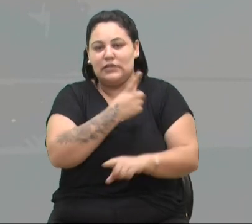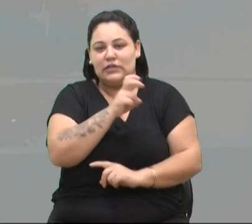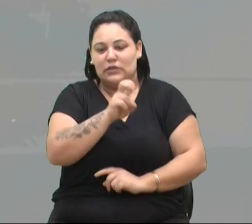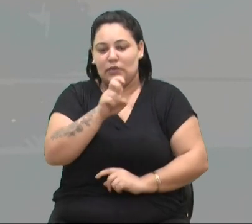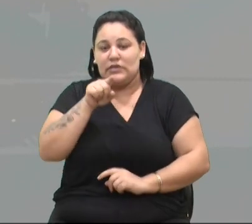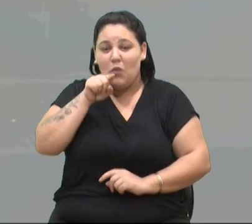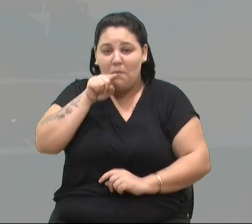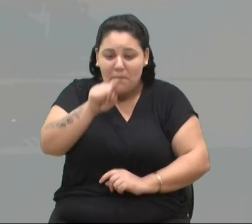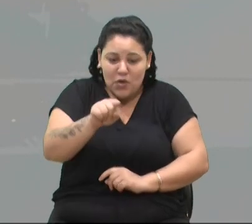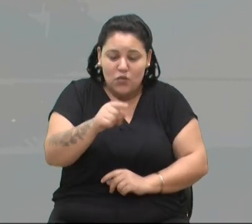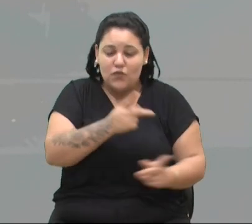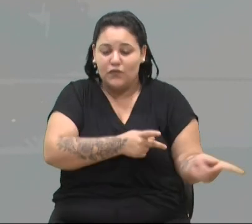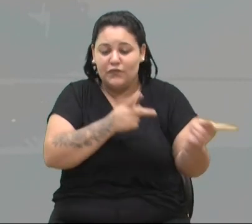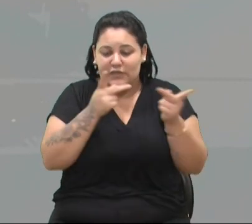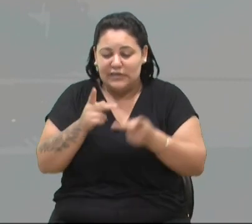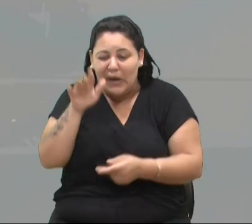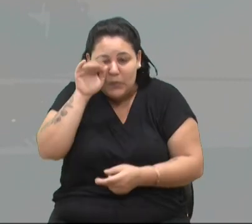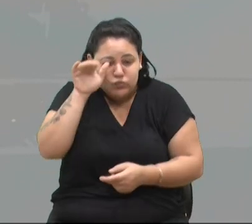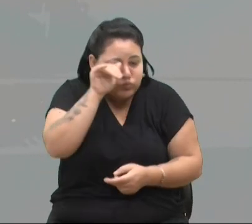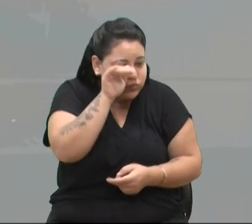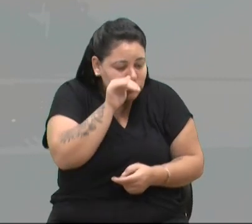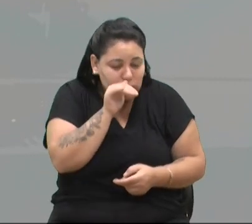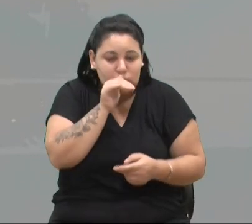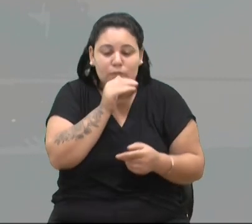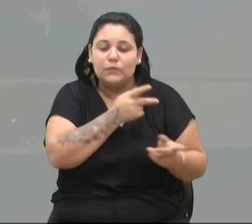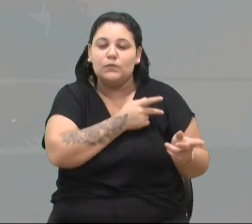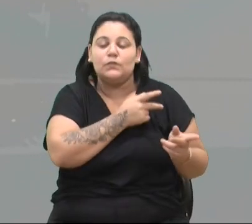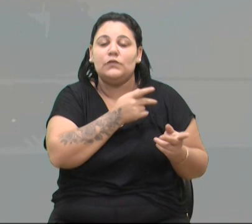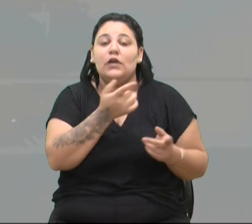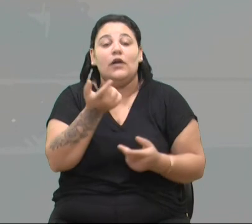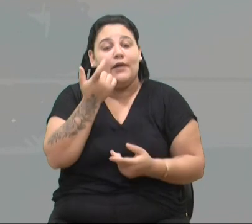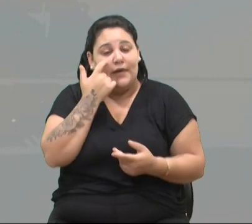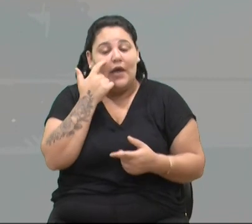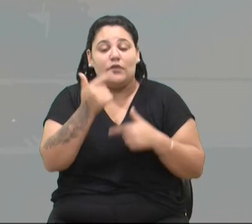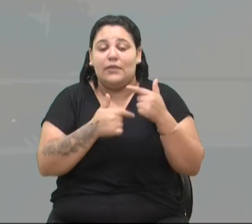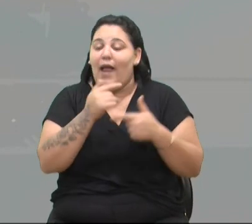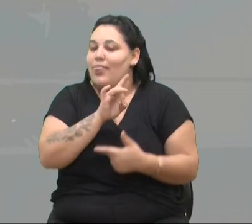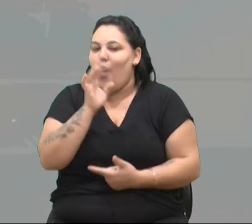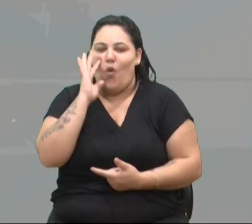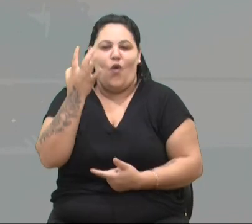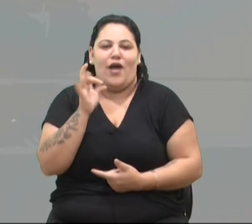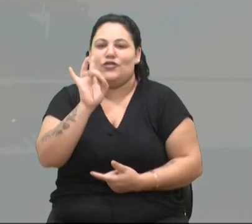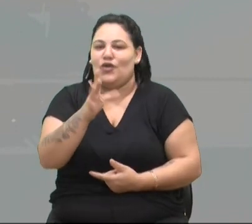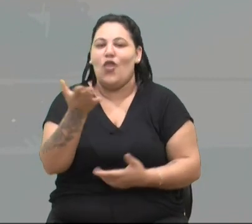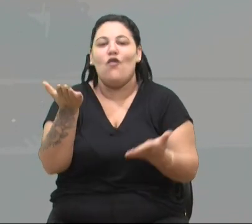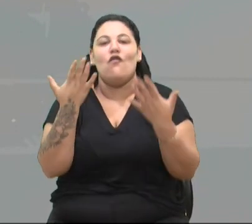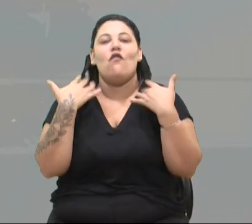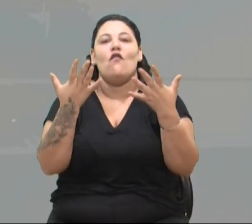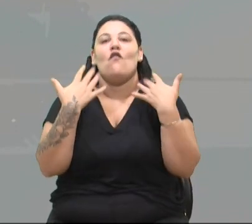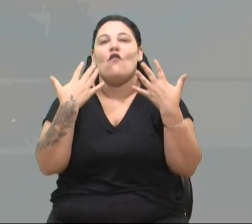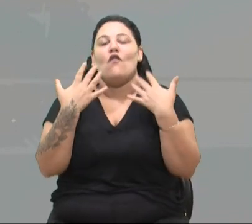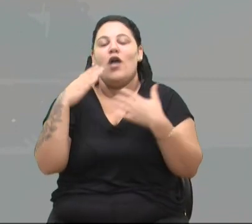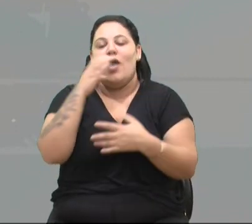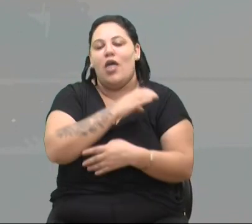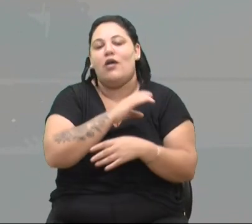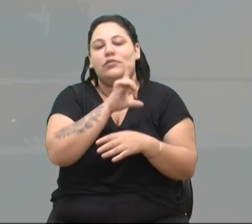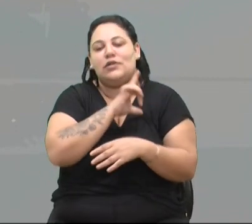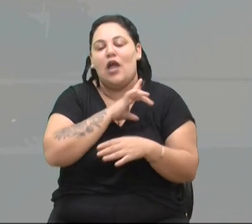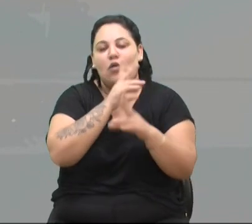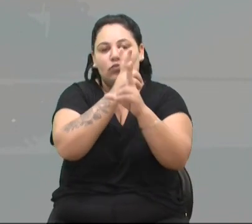inspeções realizadas. Né, vejam que é um trabalho que ele não acontece só no verão, quando tem aí o mosquito, é um